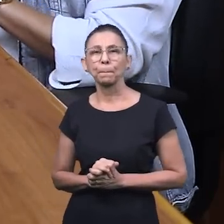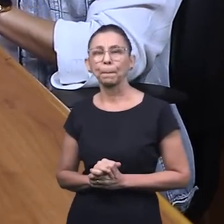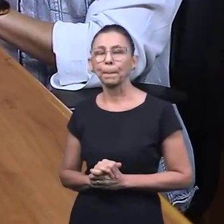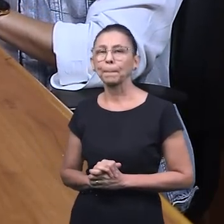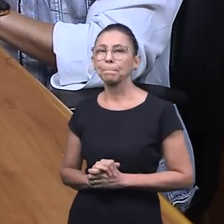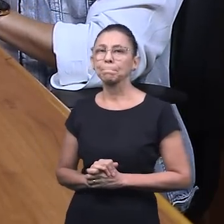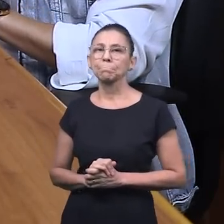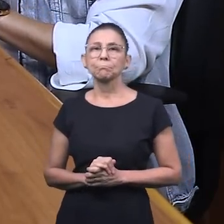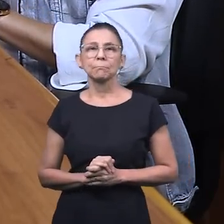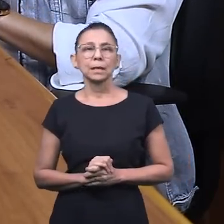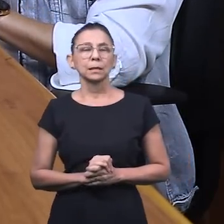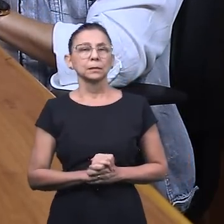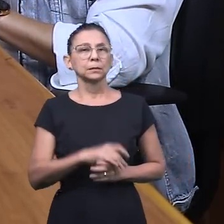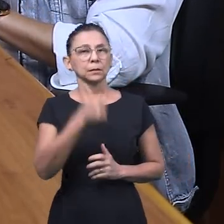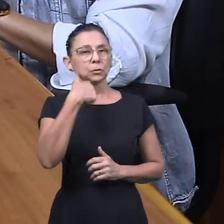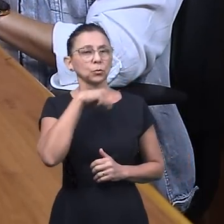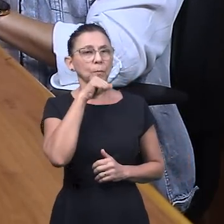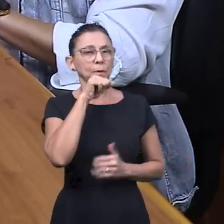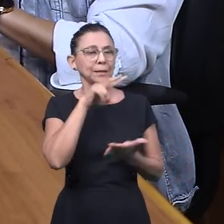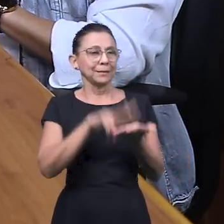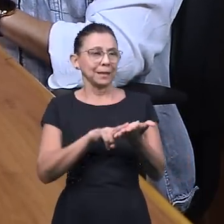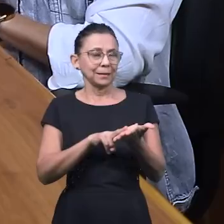ainda não tinha ido visitar? Não.